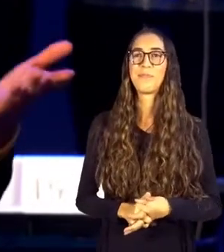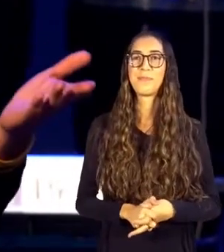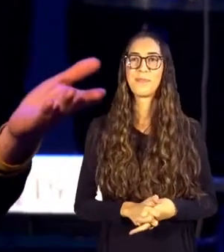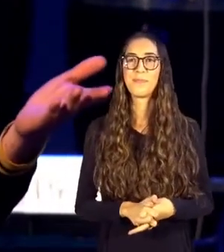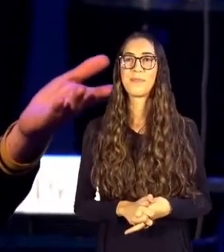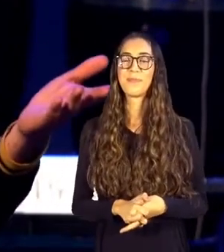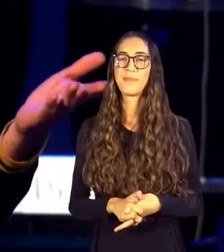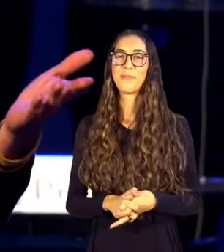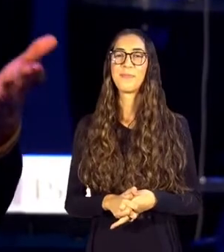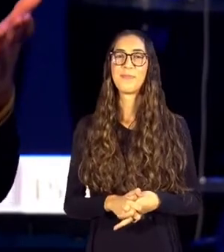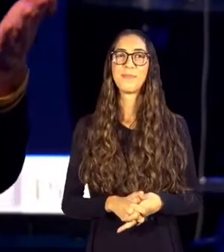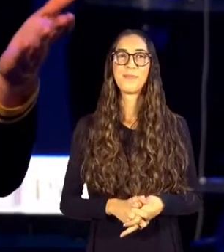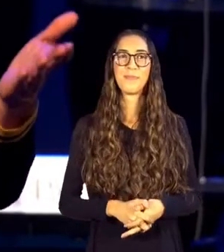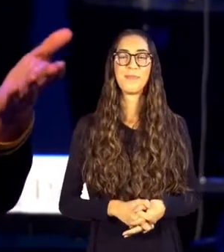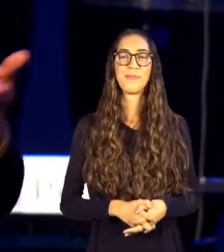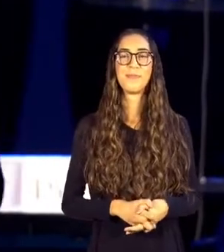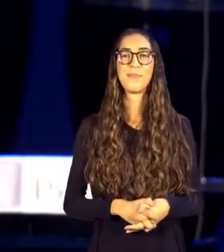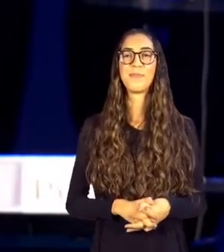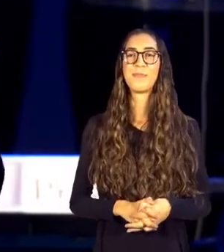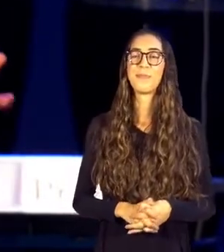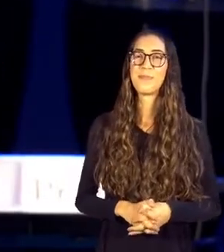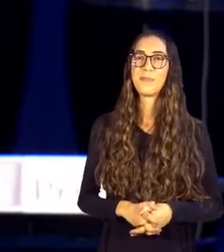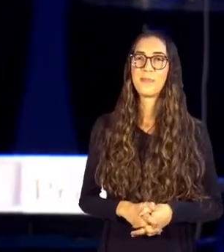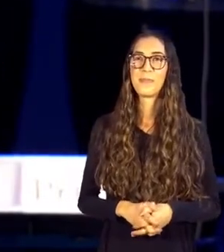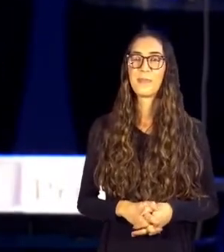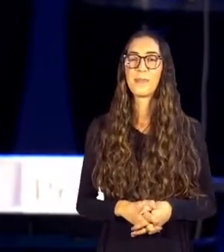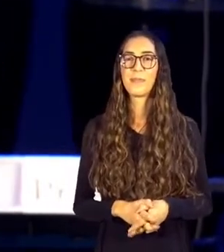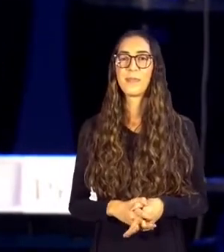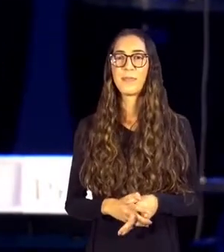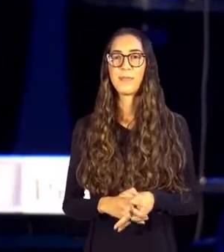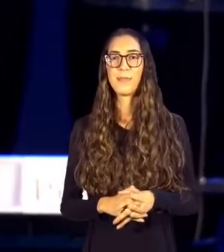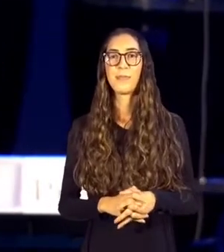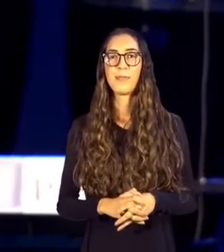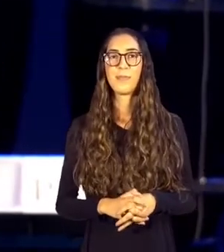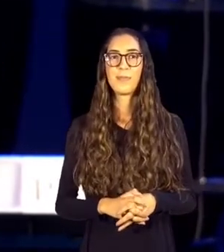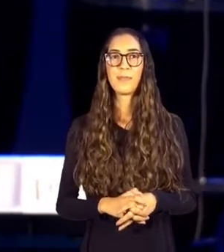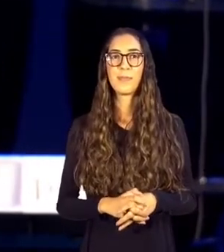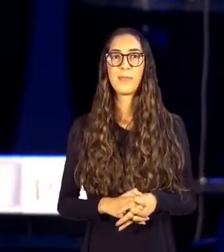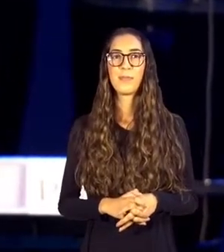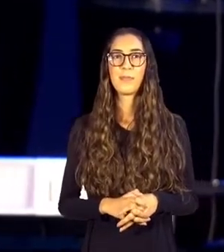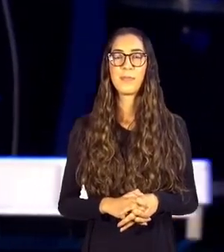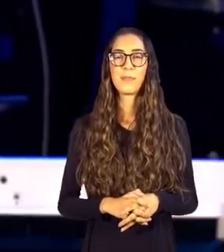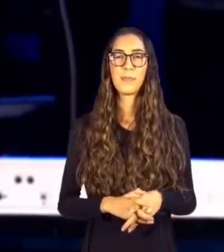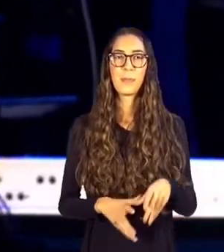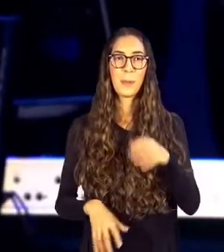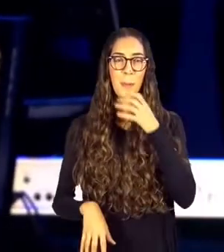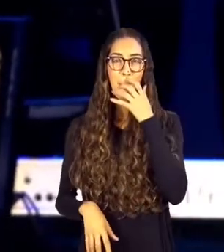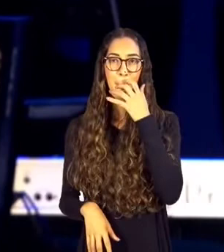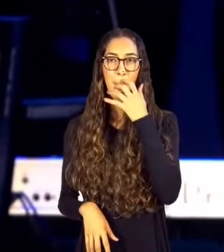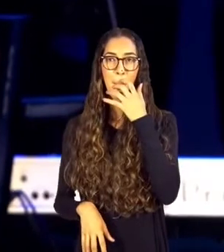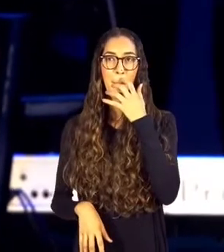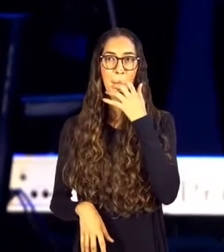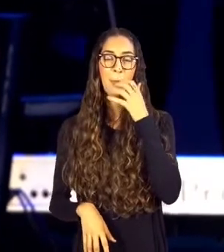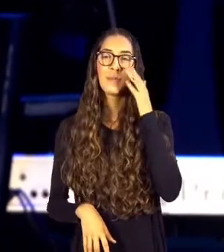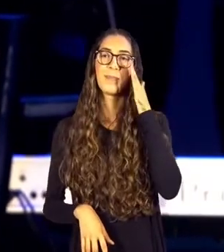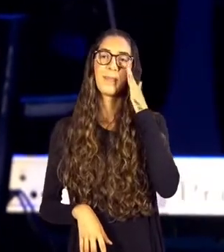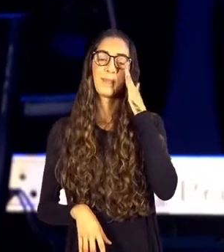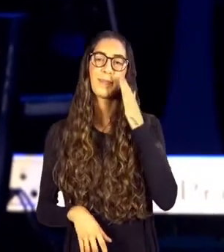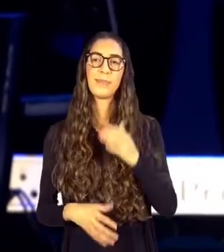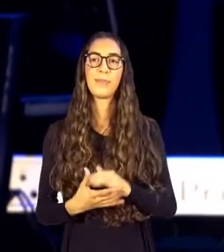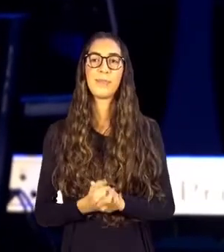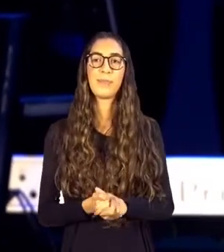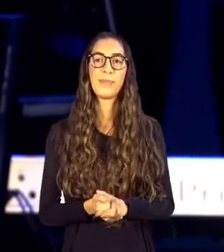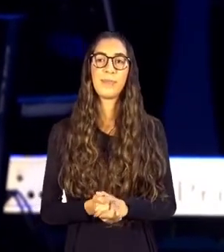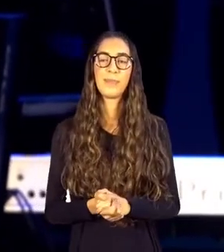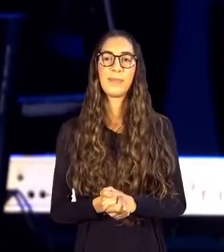Cadê os carnavalescos, estou brincando, mas é a filosofia do mundo, estou brincando, irmão, todo mundo conhece essa música, mas é,